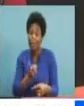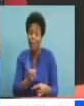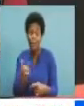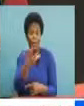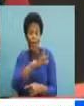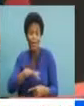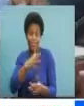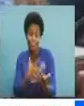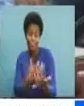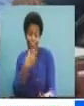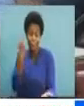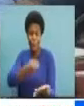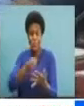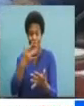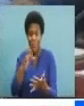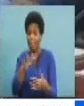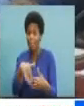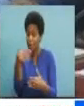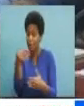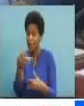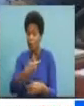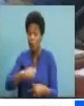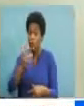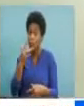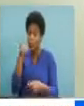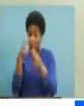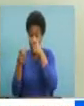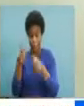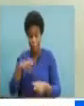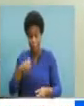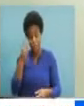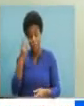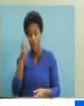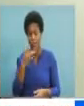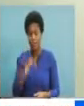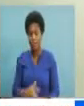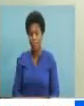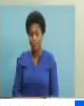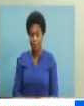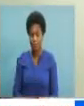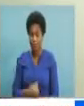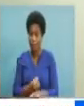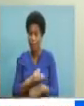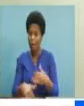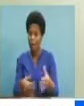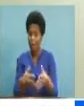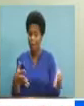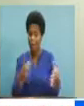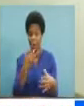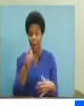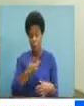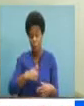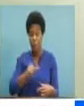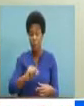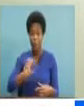atribuiu o investimento externo particularmente da nossa diáspora um grande passo os nossos emigrantes e para